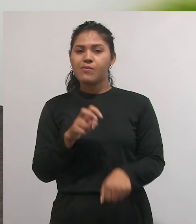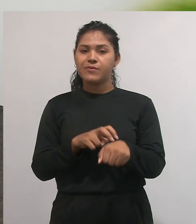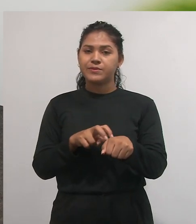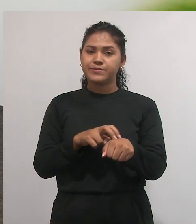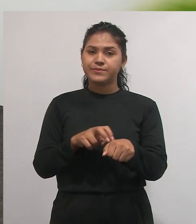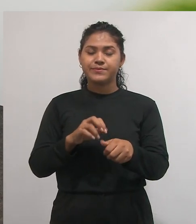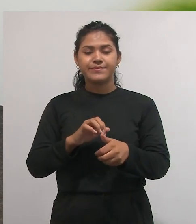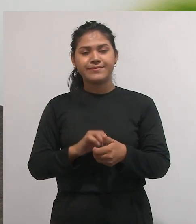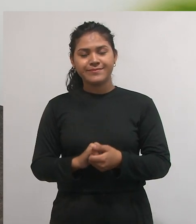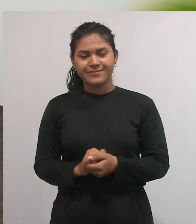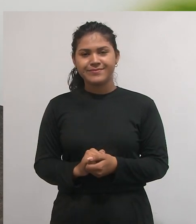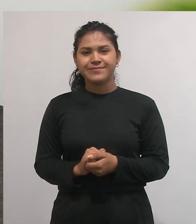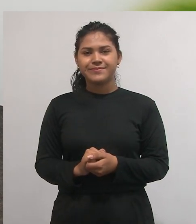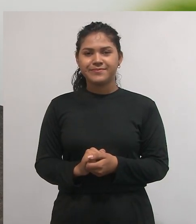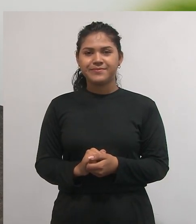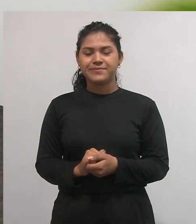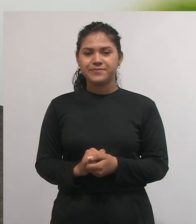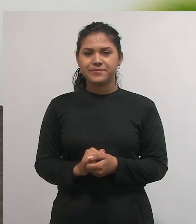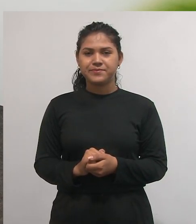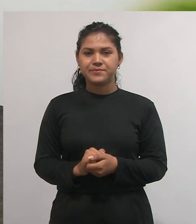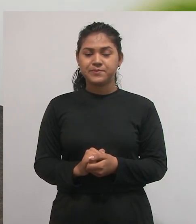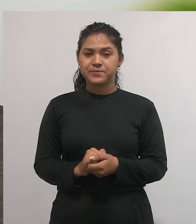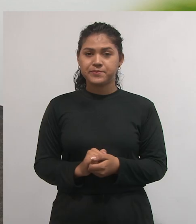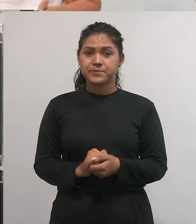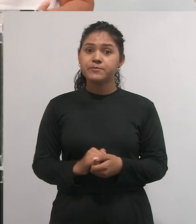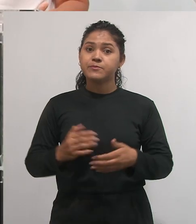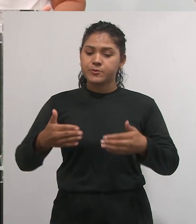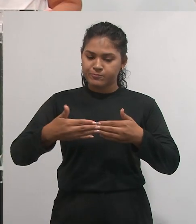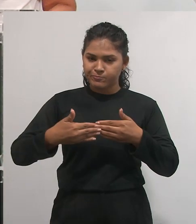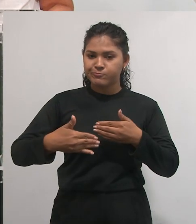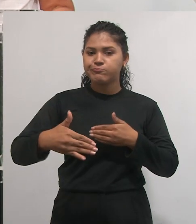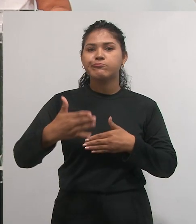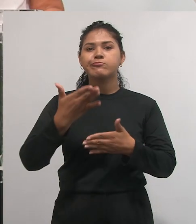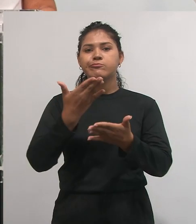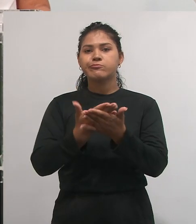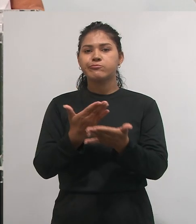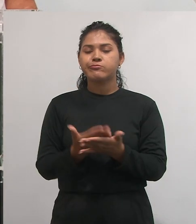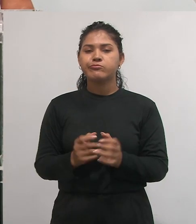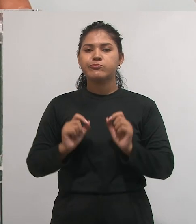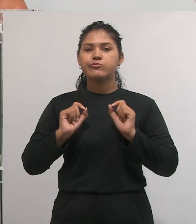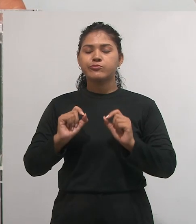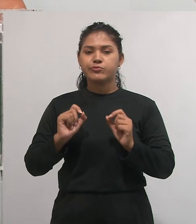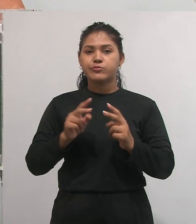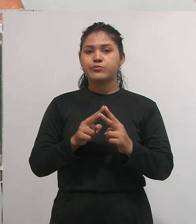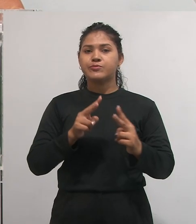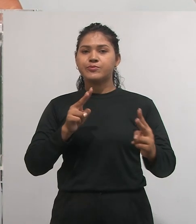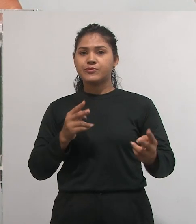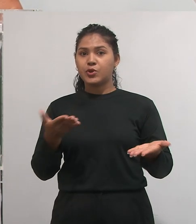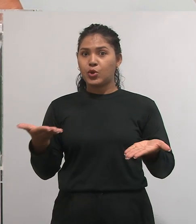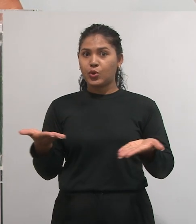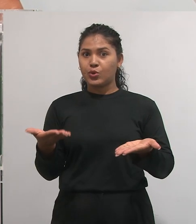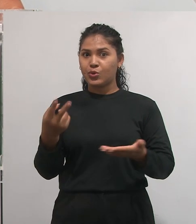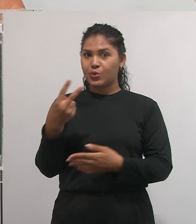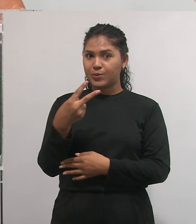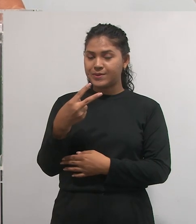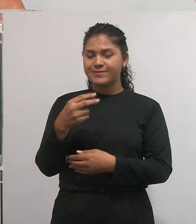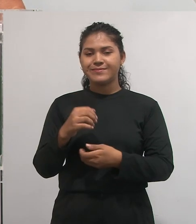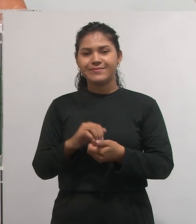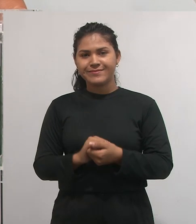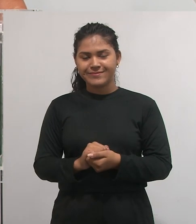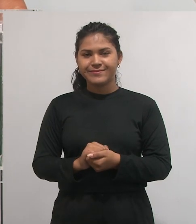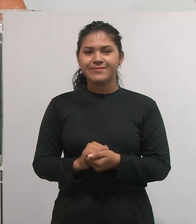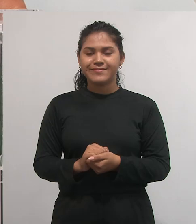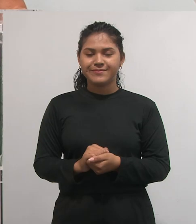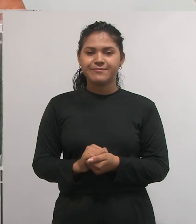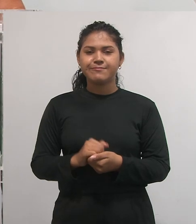cor verde. Bom, agora vamos dar início à nossa web aula 2,